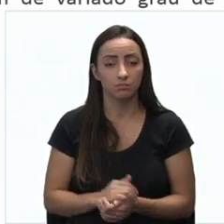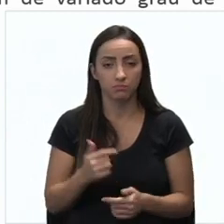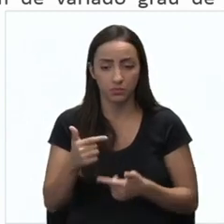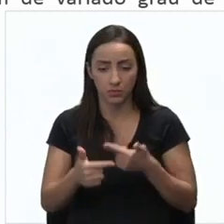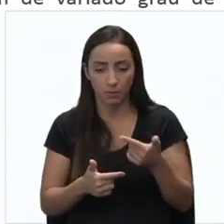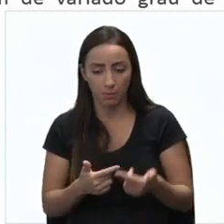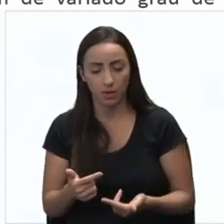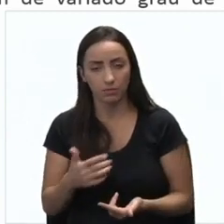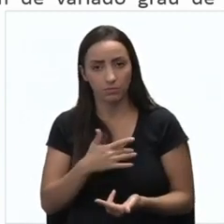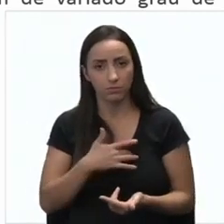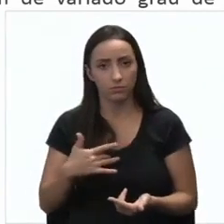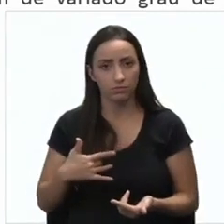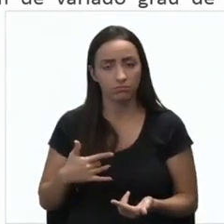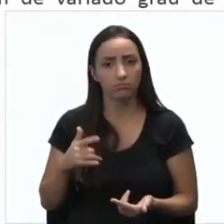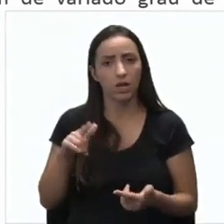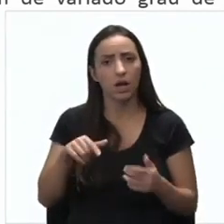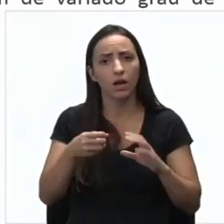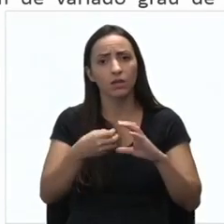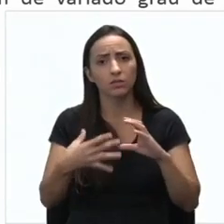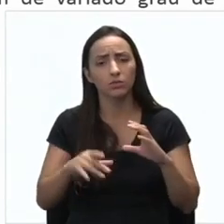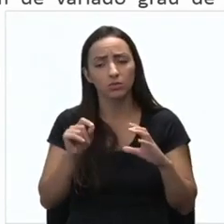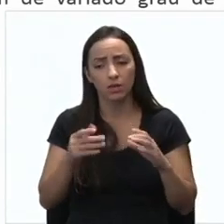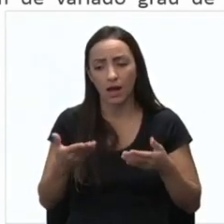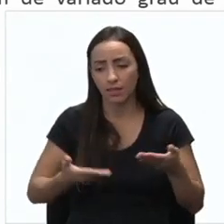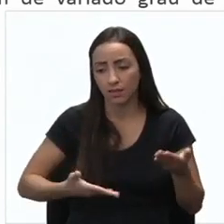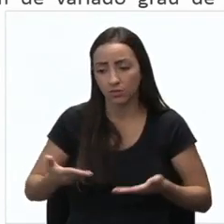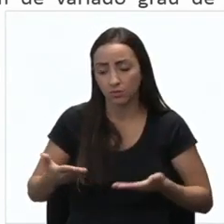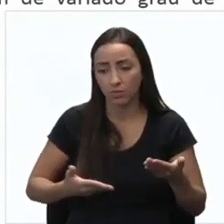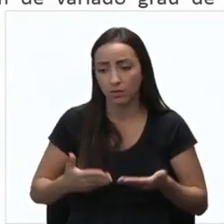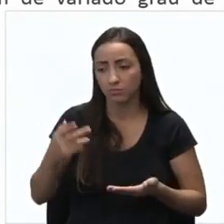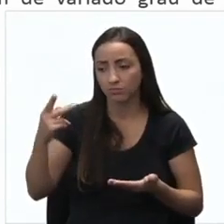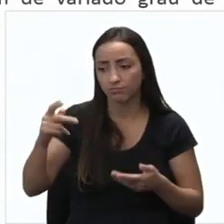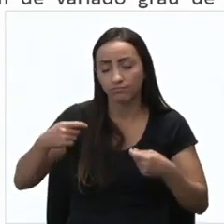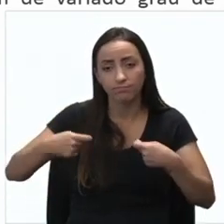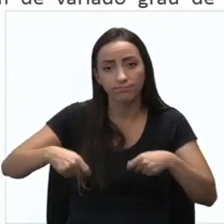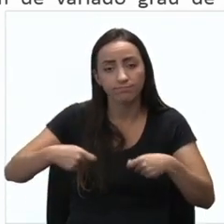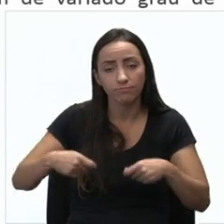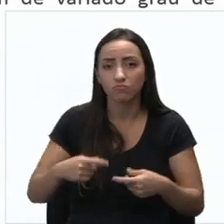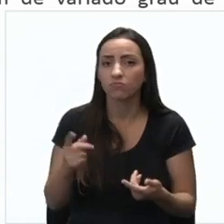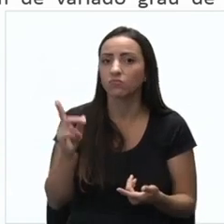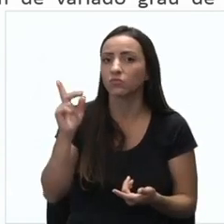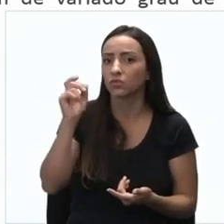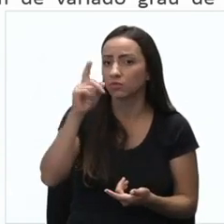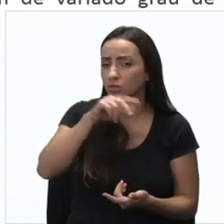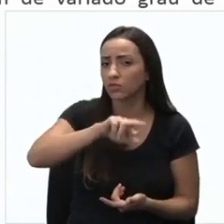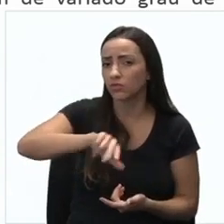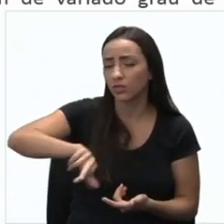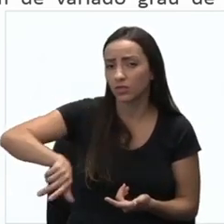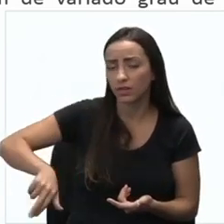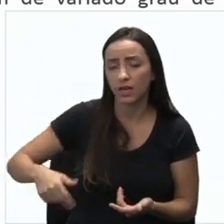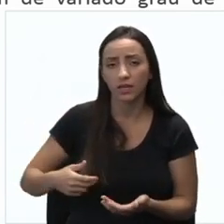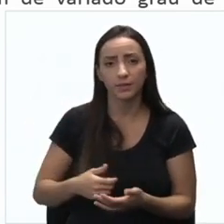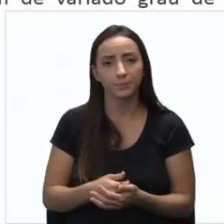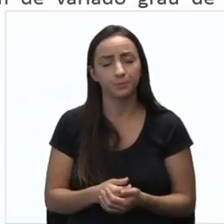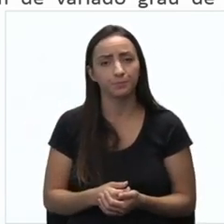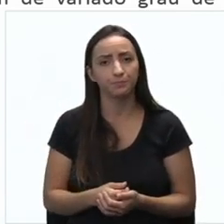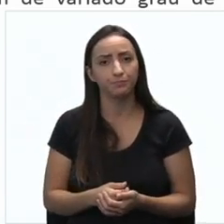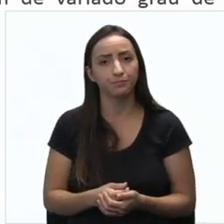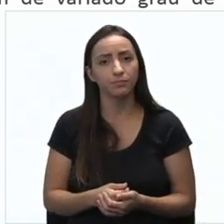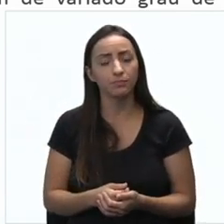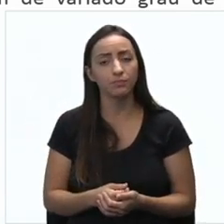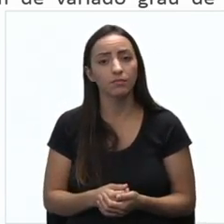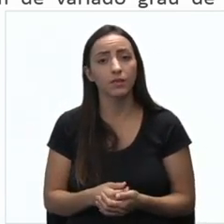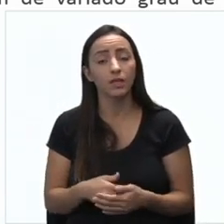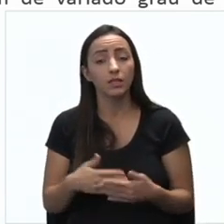da saúde, ele se caracteriza pelo atendimento às necessidades complexas e diversificadas, o que não